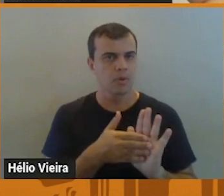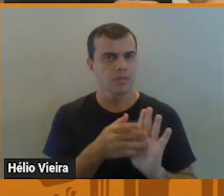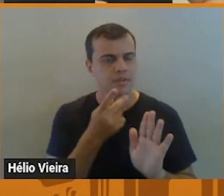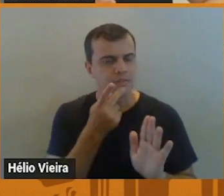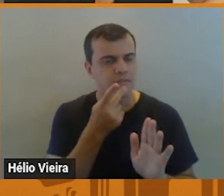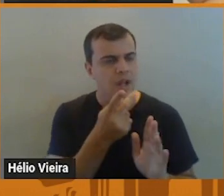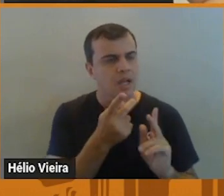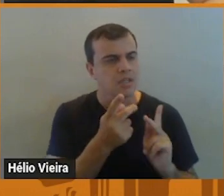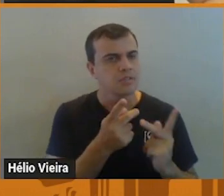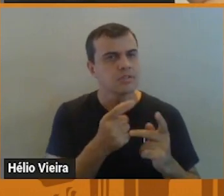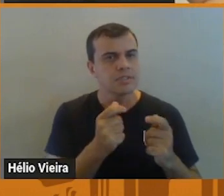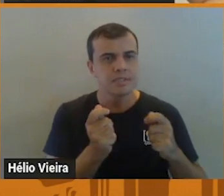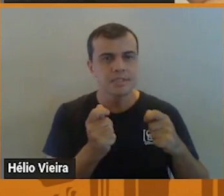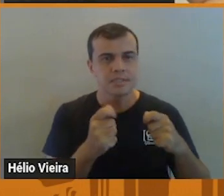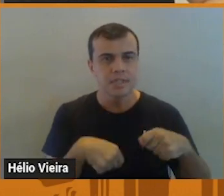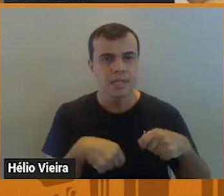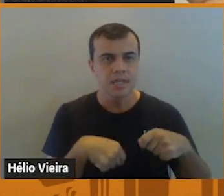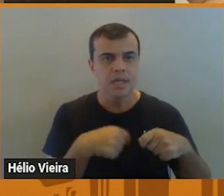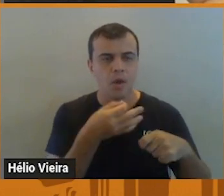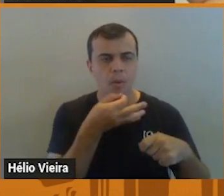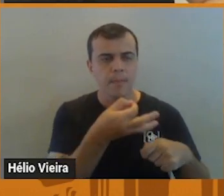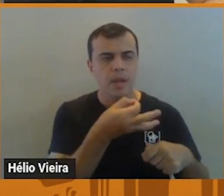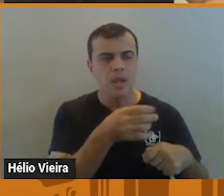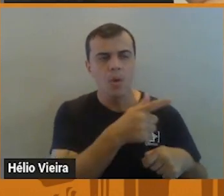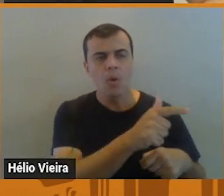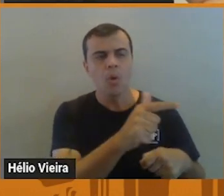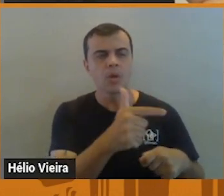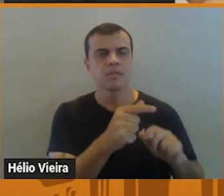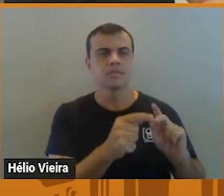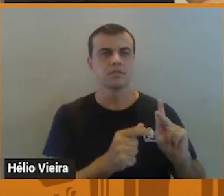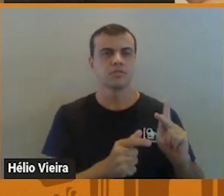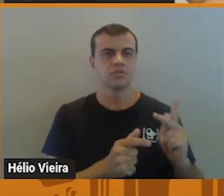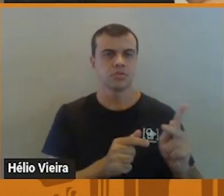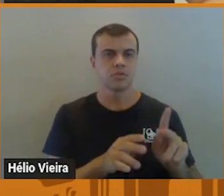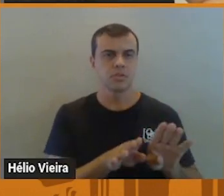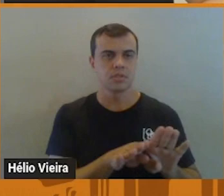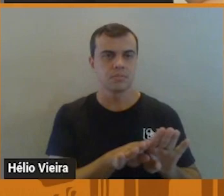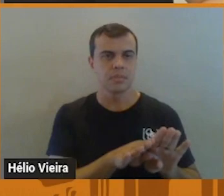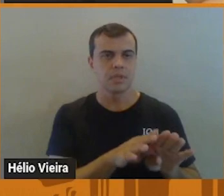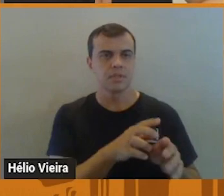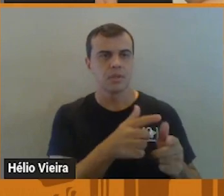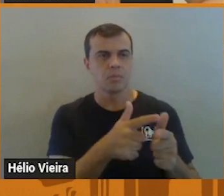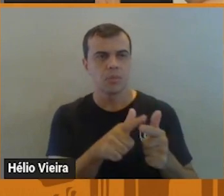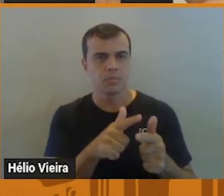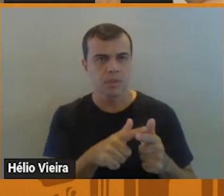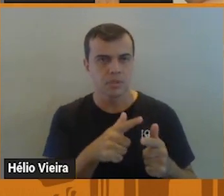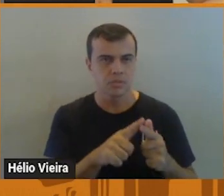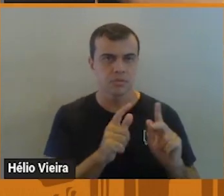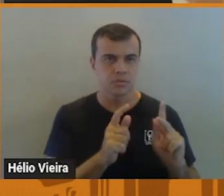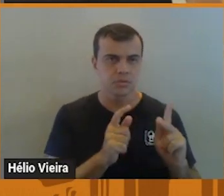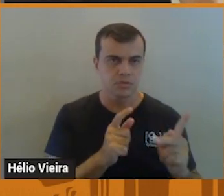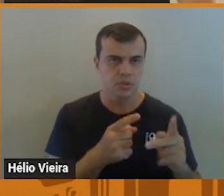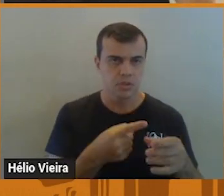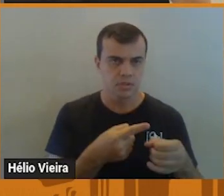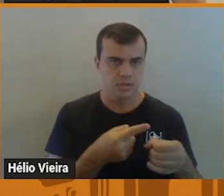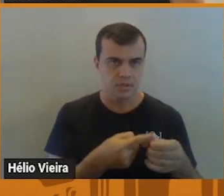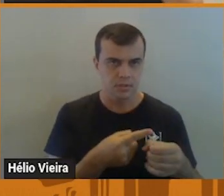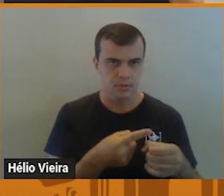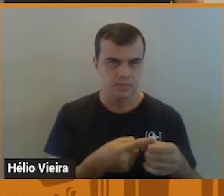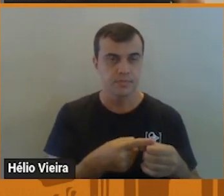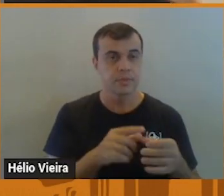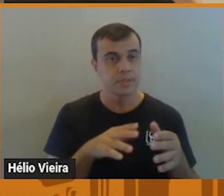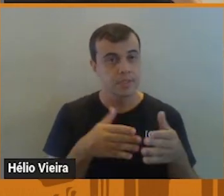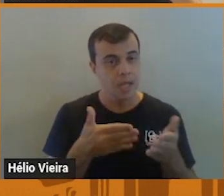trazer a possibilidade de escuta de outras histórias e até de problematizações sobre as narrativas da cidade. E